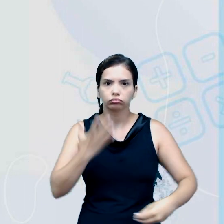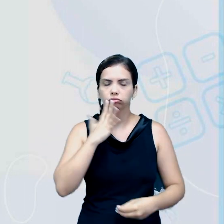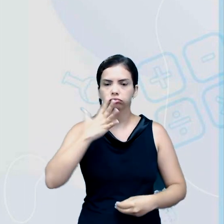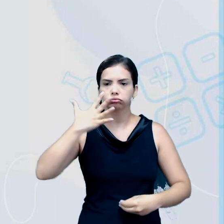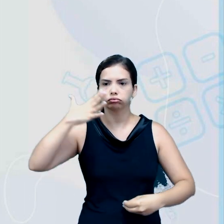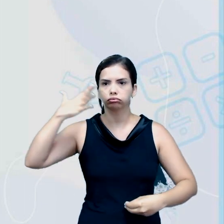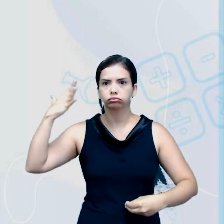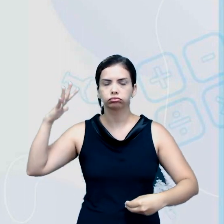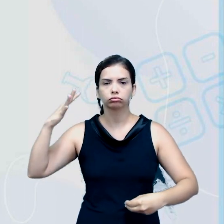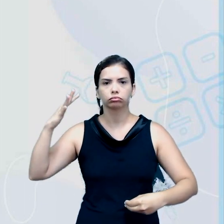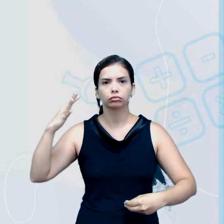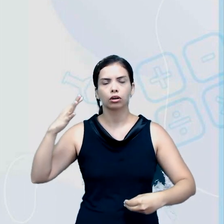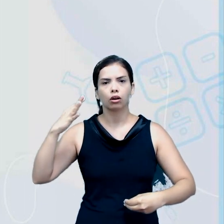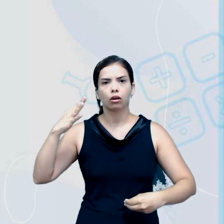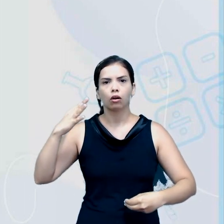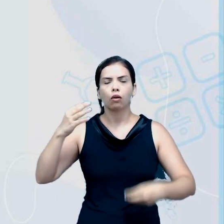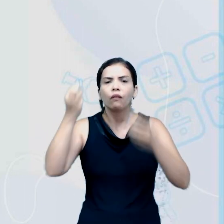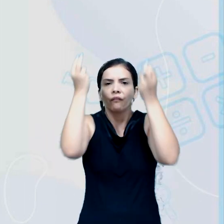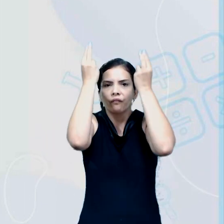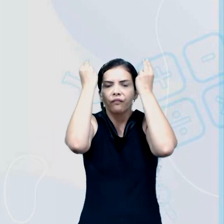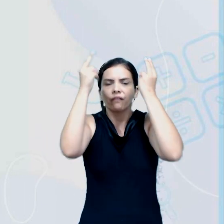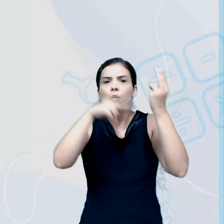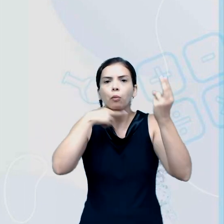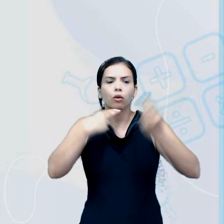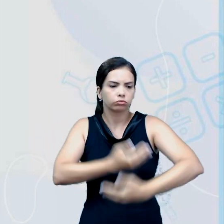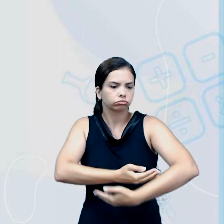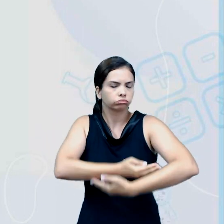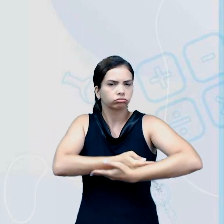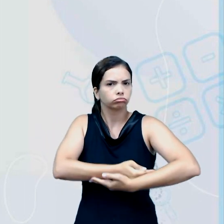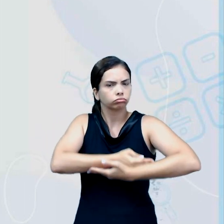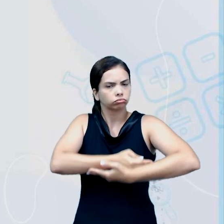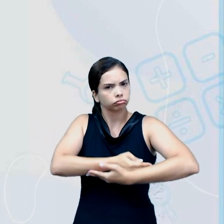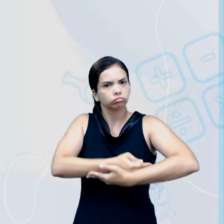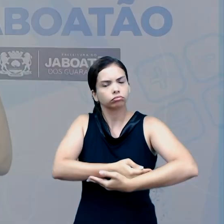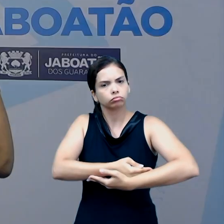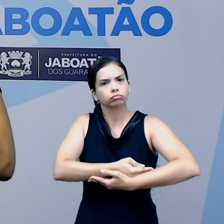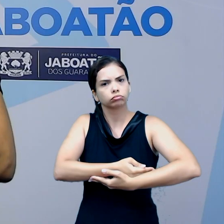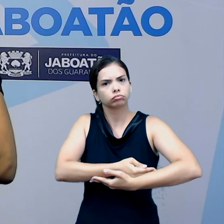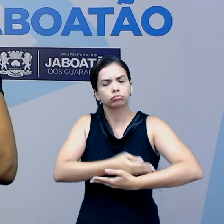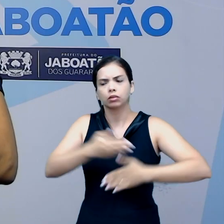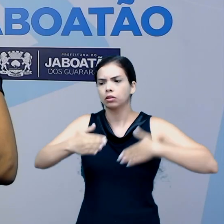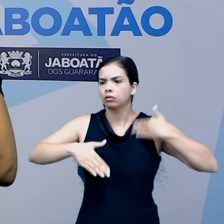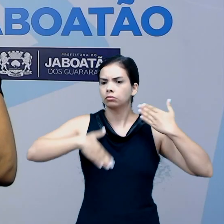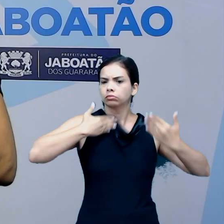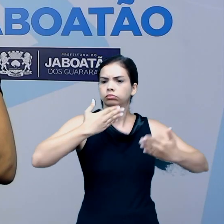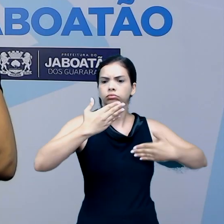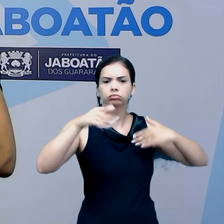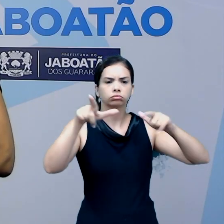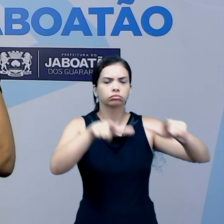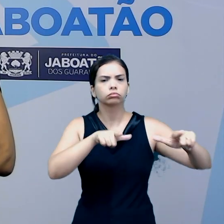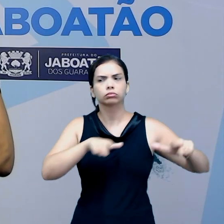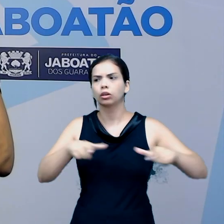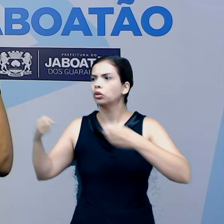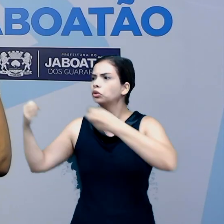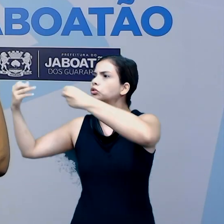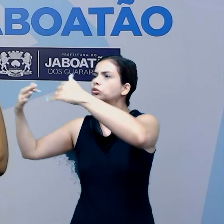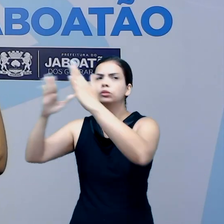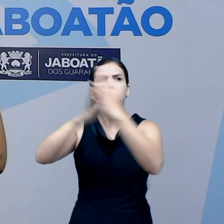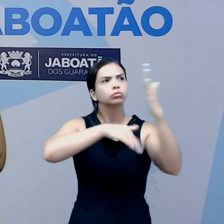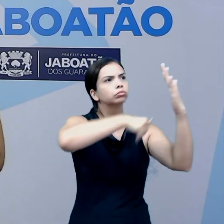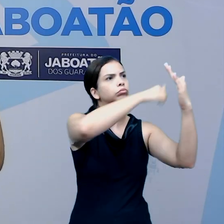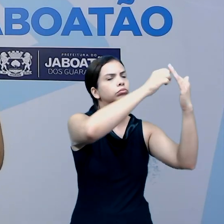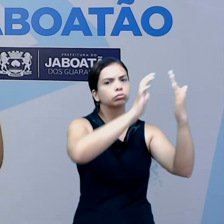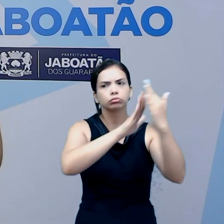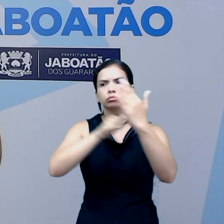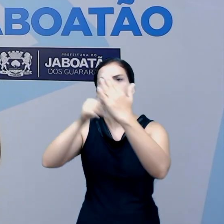ficou com uma lebre morta nos braços Oi e ele passeava pela galeria explicando as pinturas